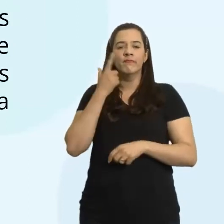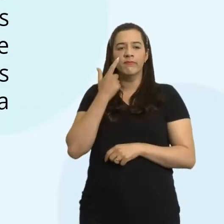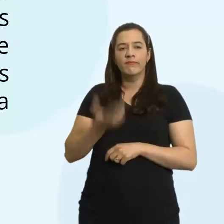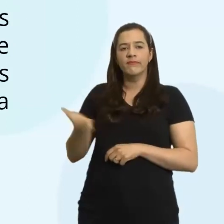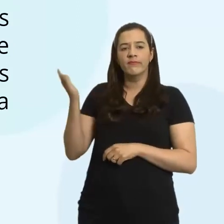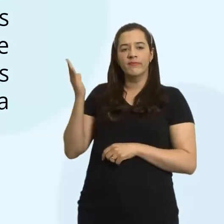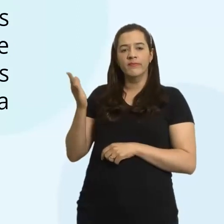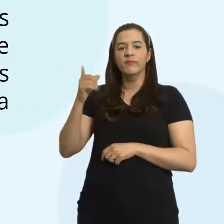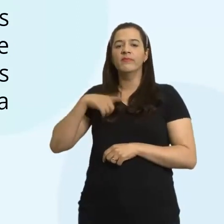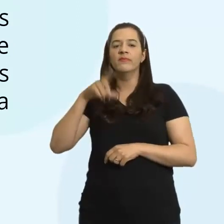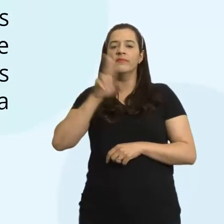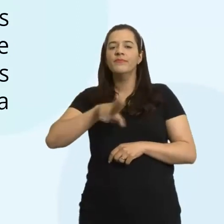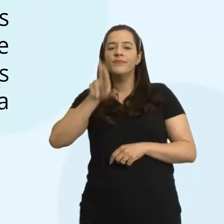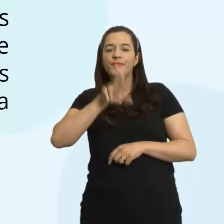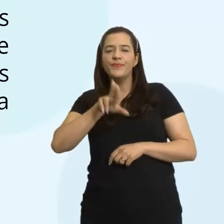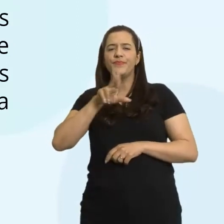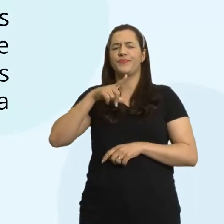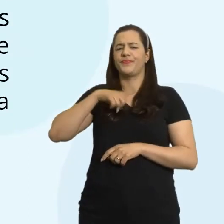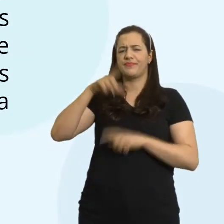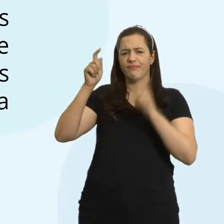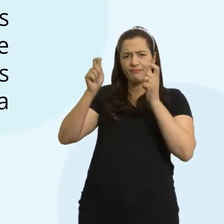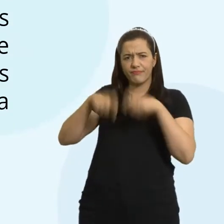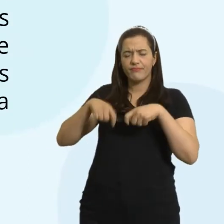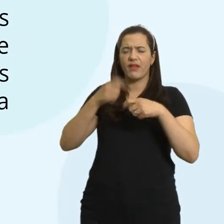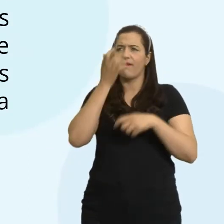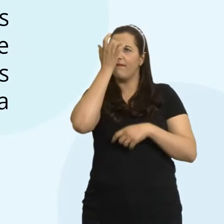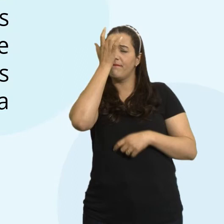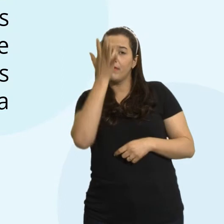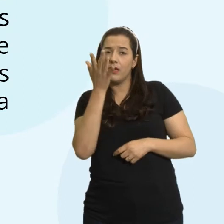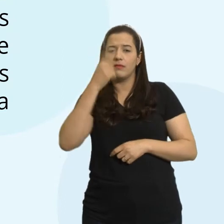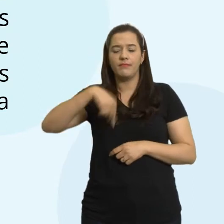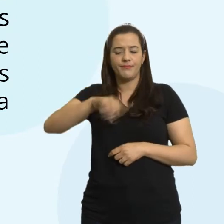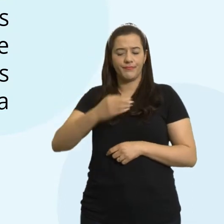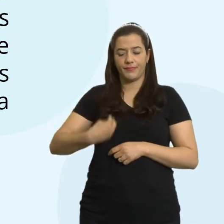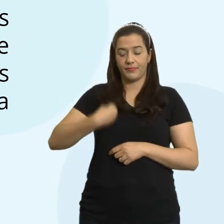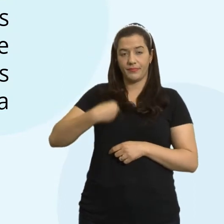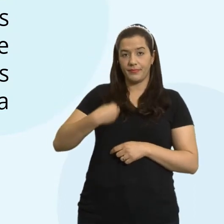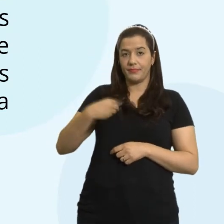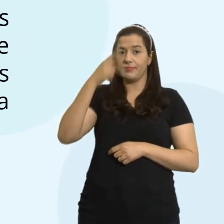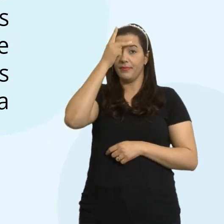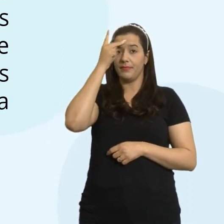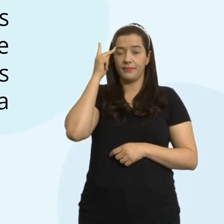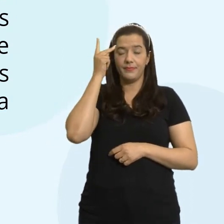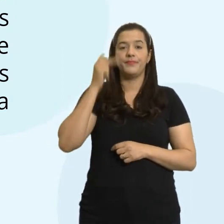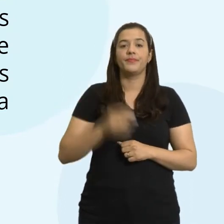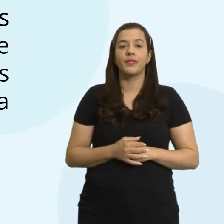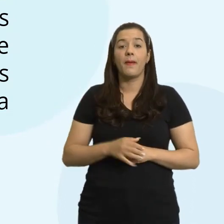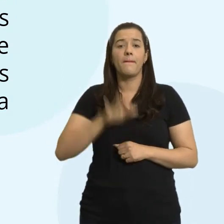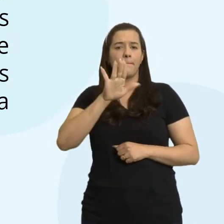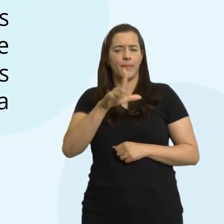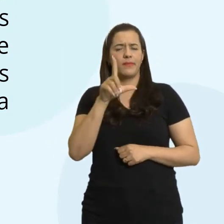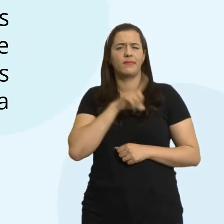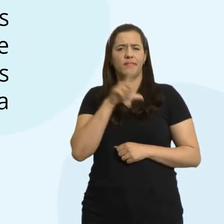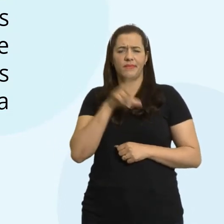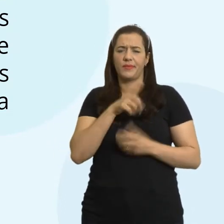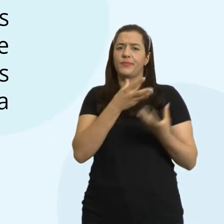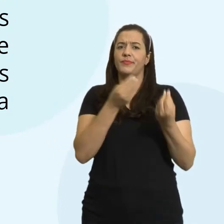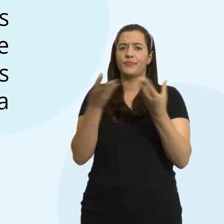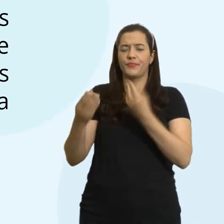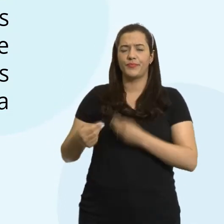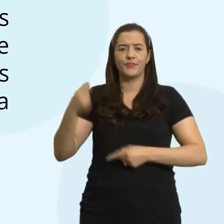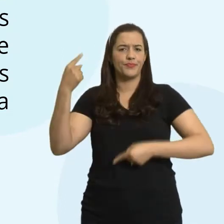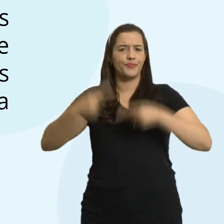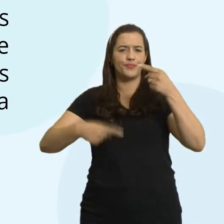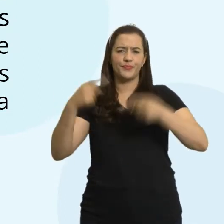ele é um eletrodoméstico que ele vem facilitando muito a vida das pessoas. Porém, existem polêmicas discussões